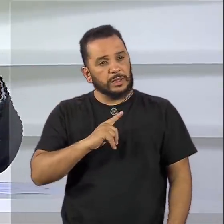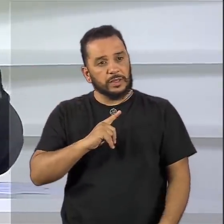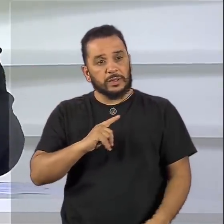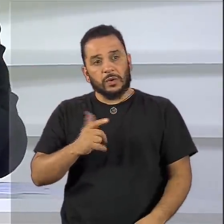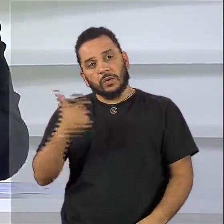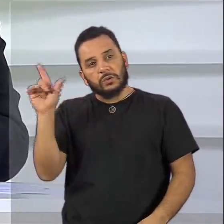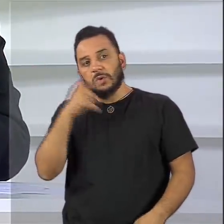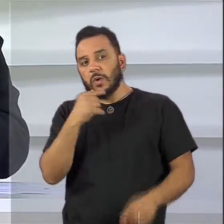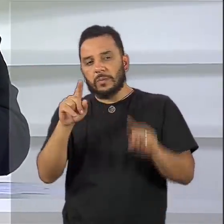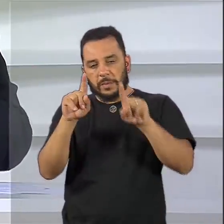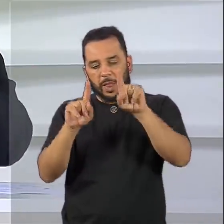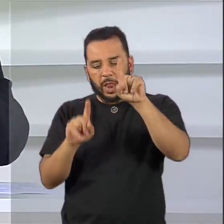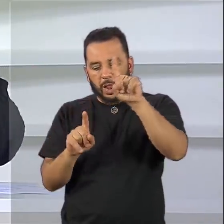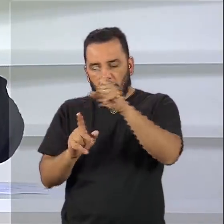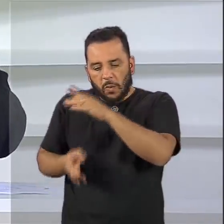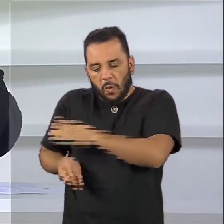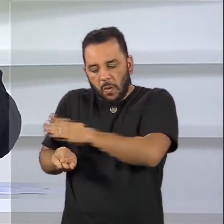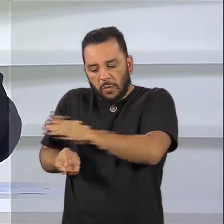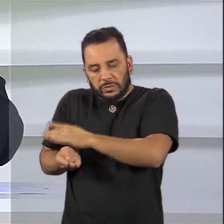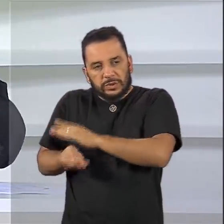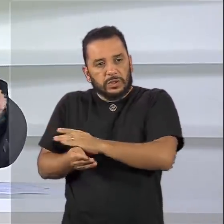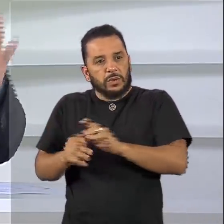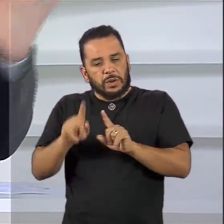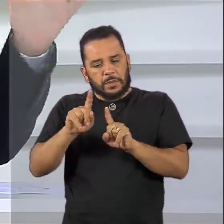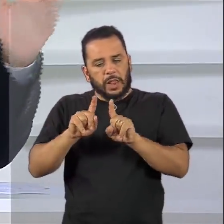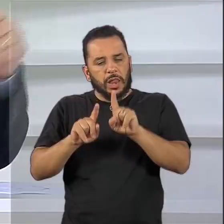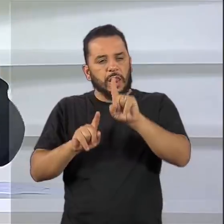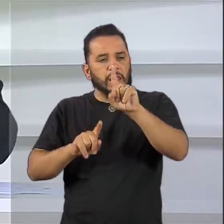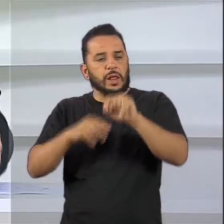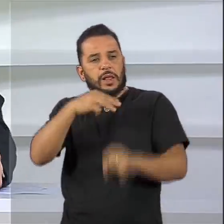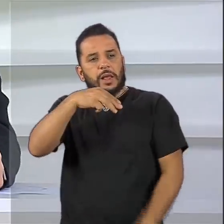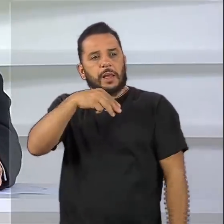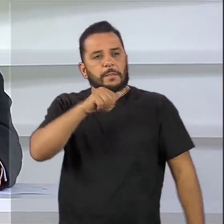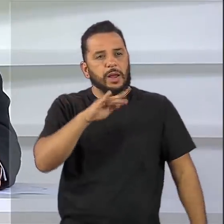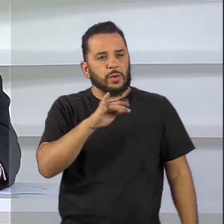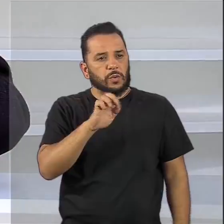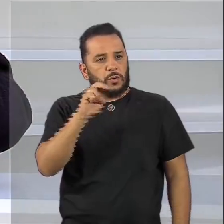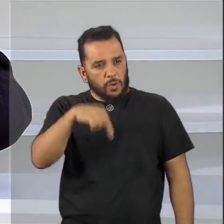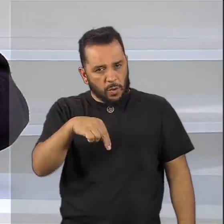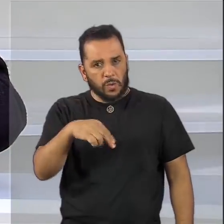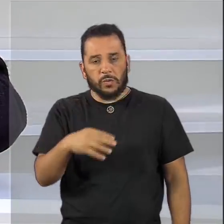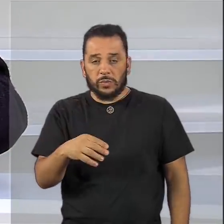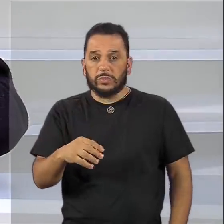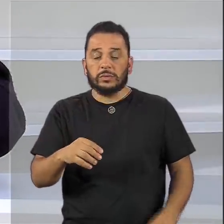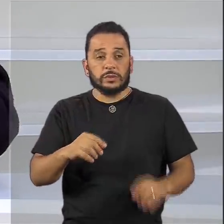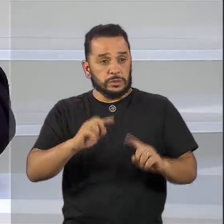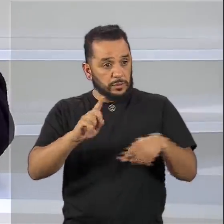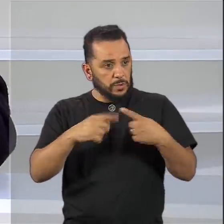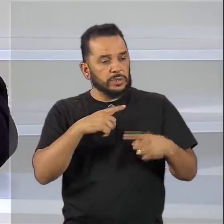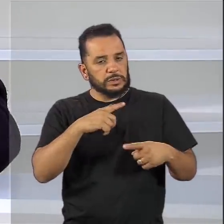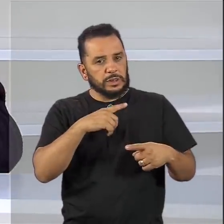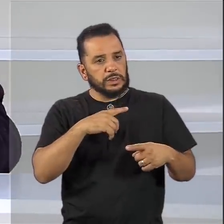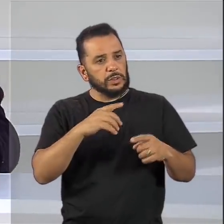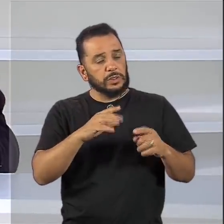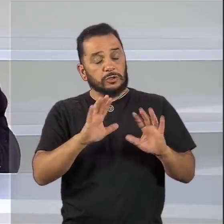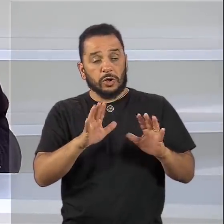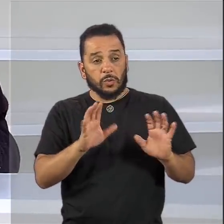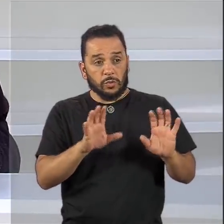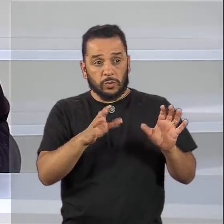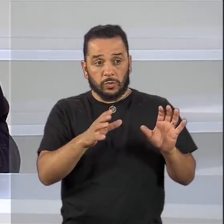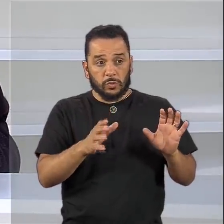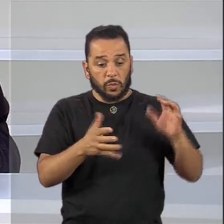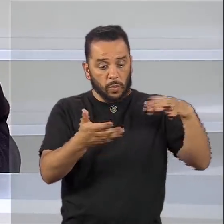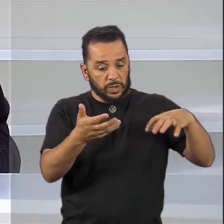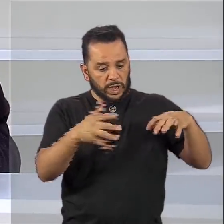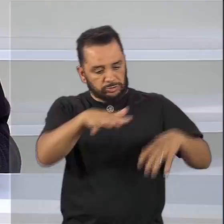corrupção, e o Macron, né, desponta ali como... E depois faz um congresso enorme, né? Na África, hoje eu